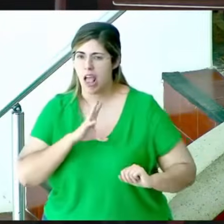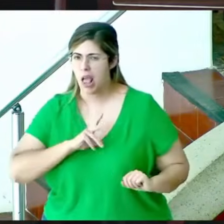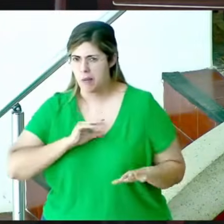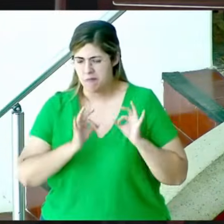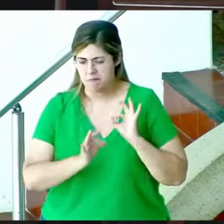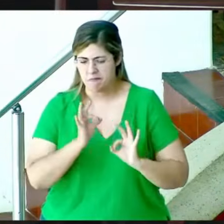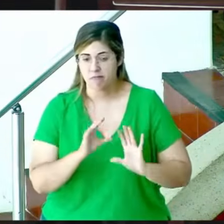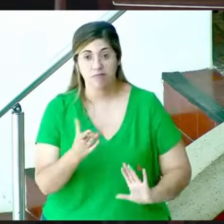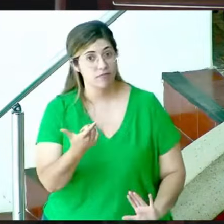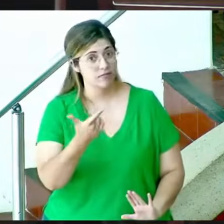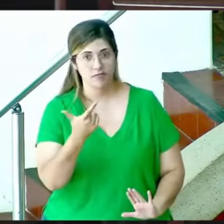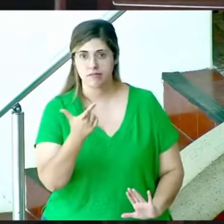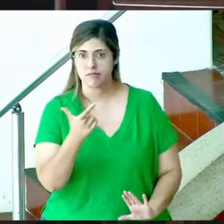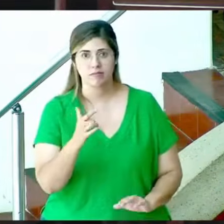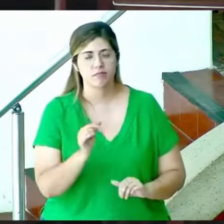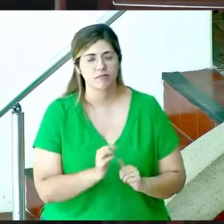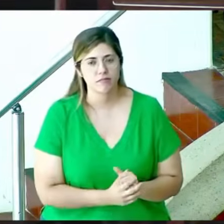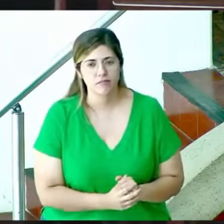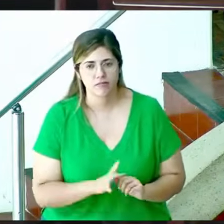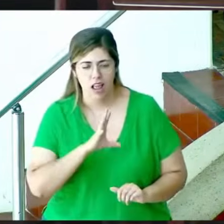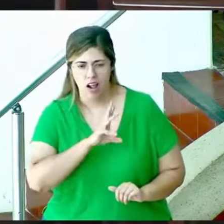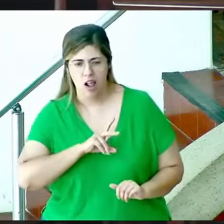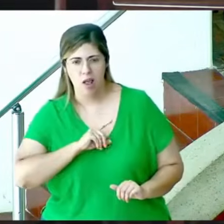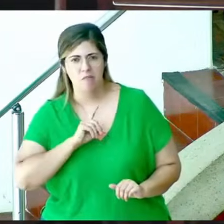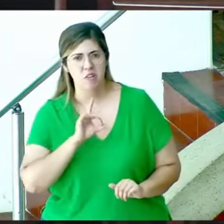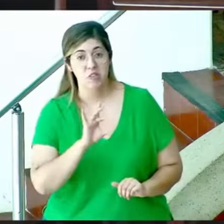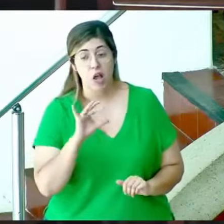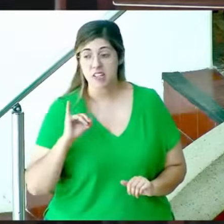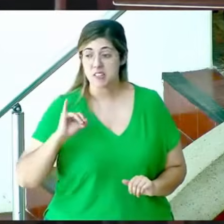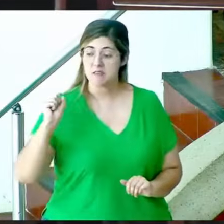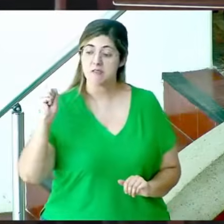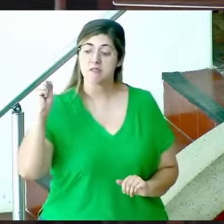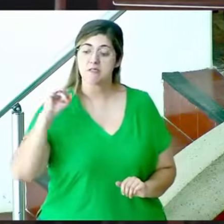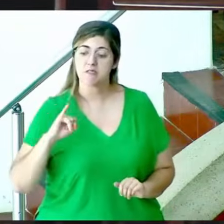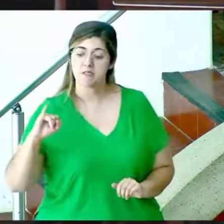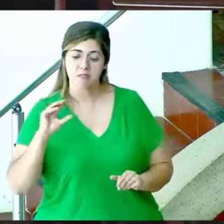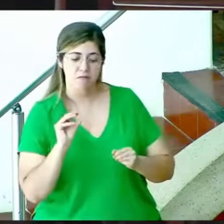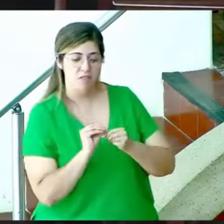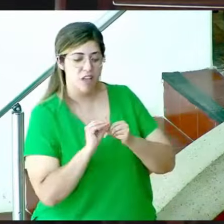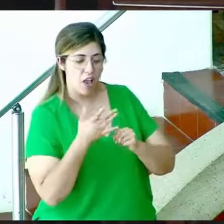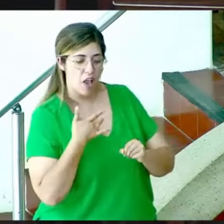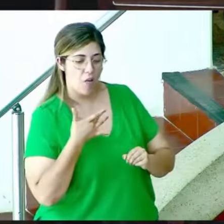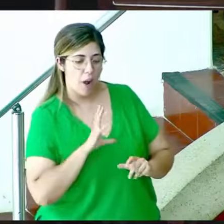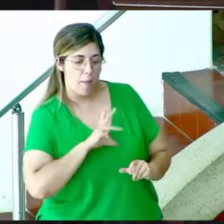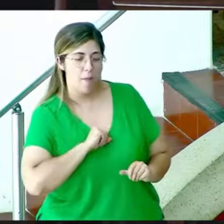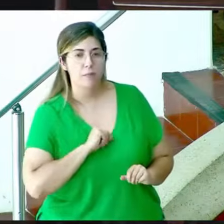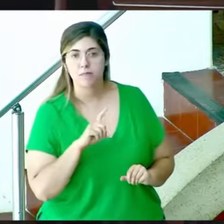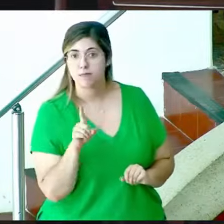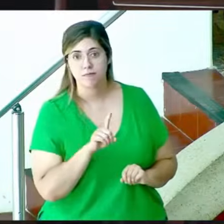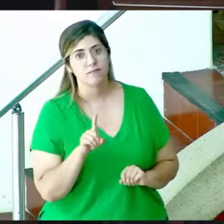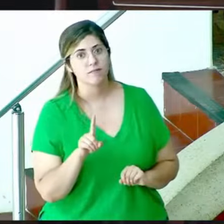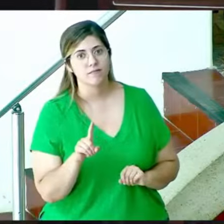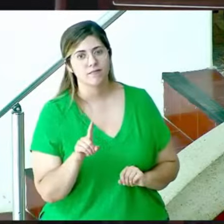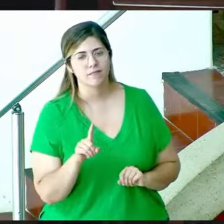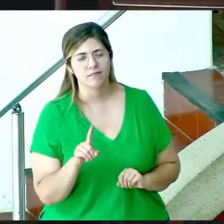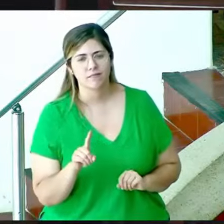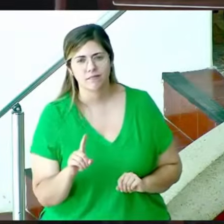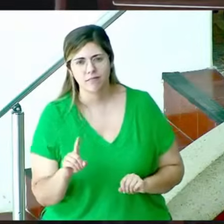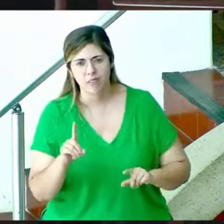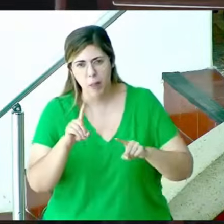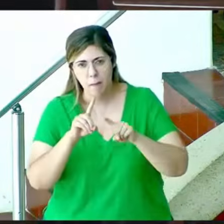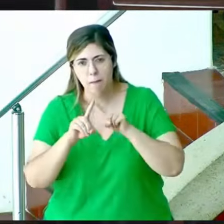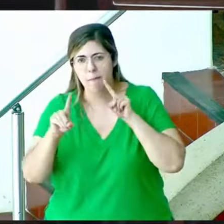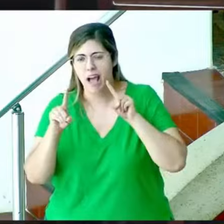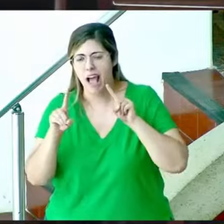podemos expressar um amor condicionado a amor. Esse é o amor verdadeiro. Então, o